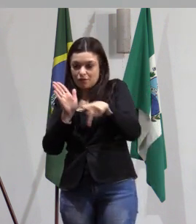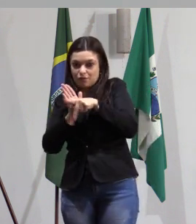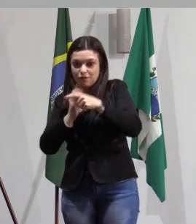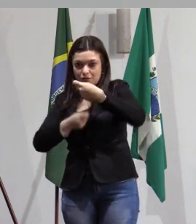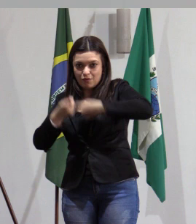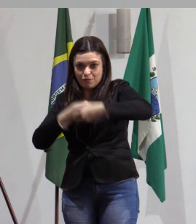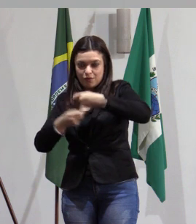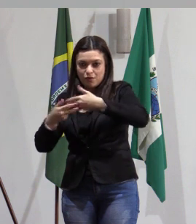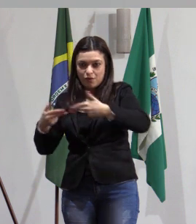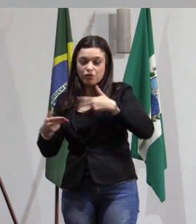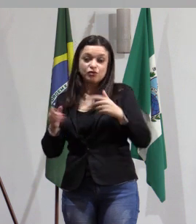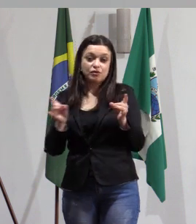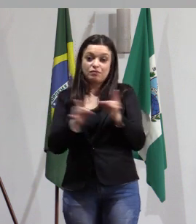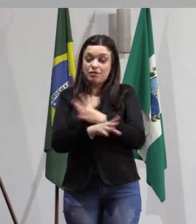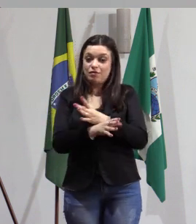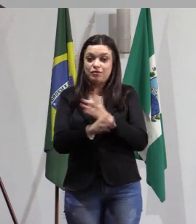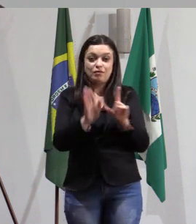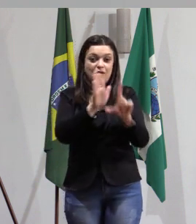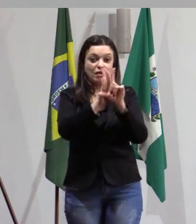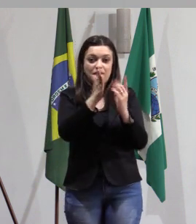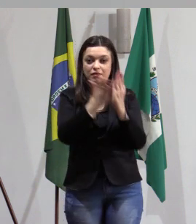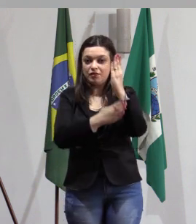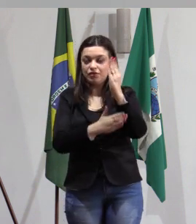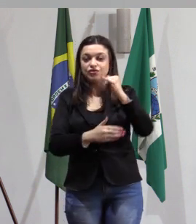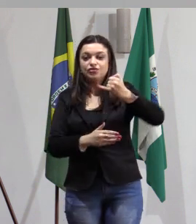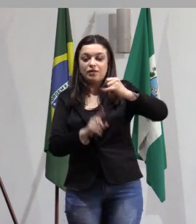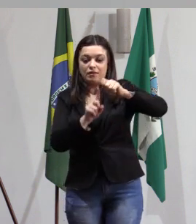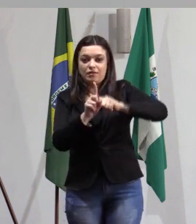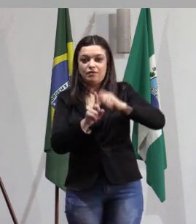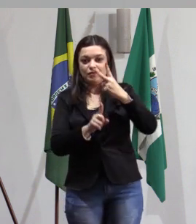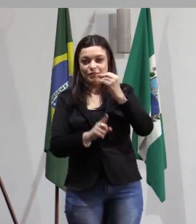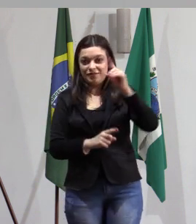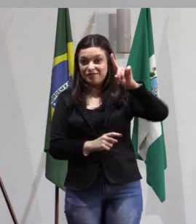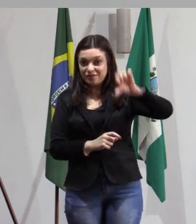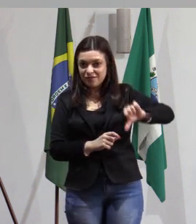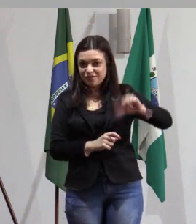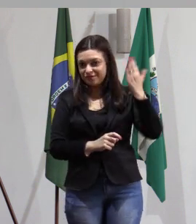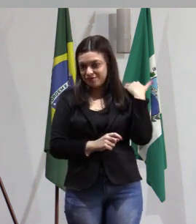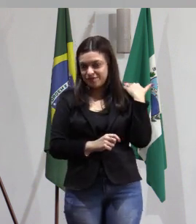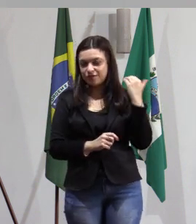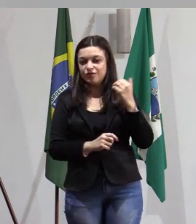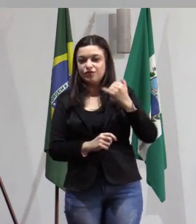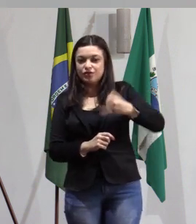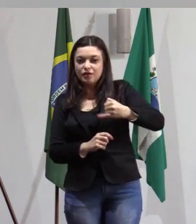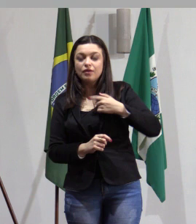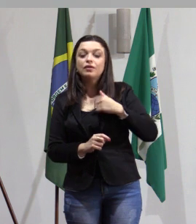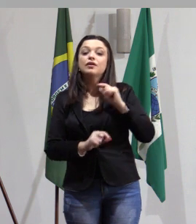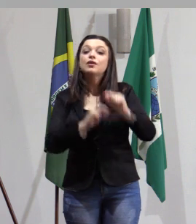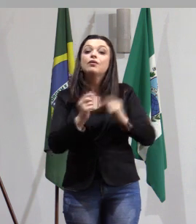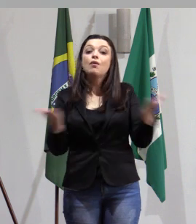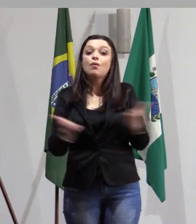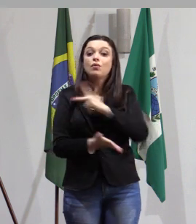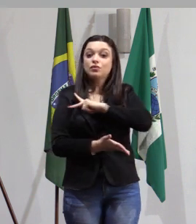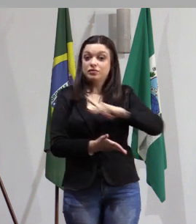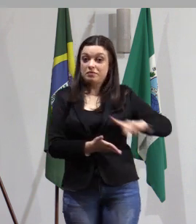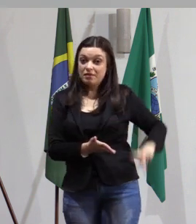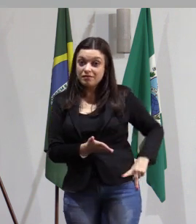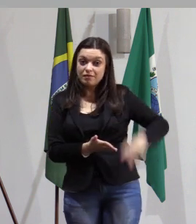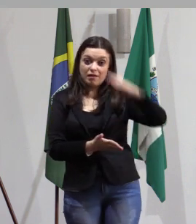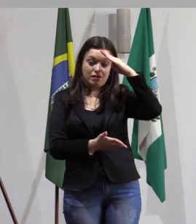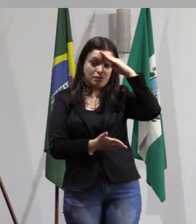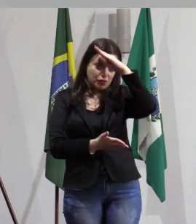sancionada em janeiro desse ano. E em janeiro desse ano houve um veto por parte do atual presidente da República,